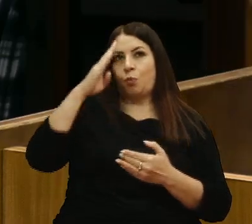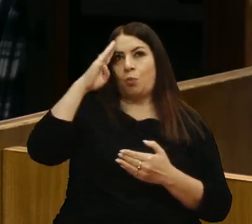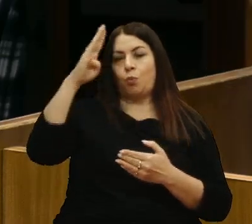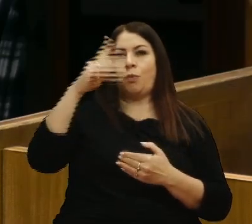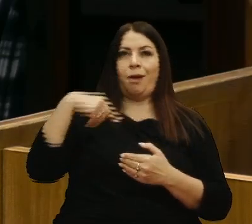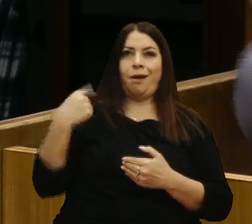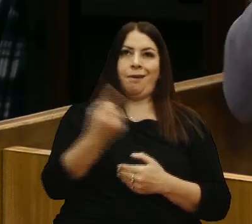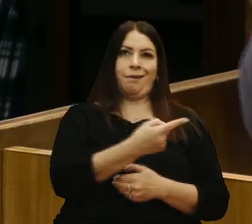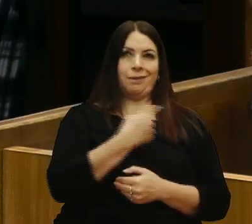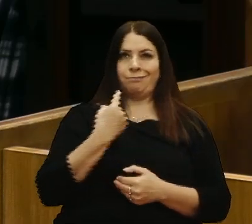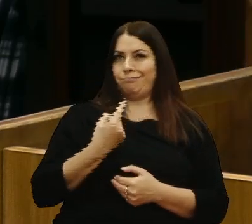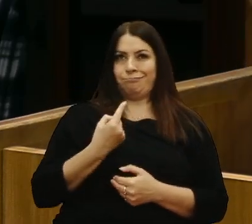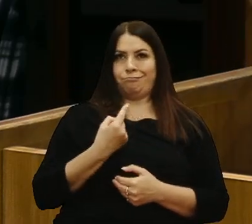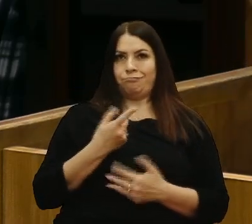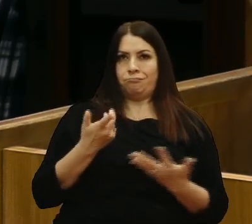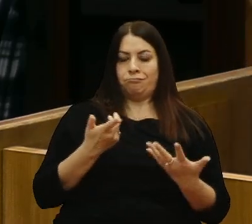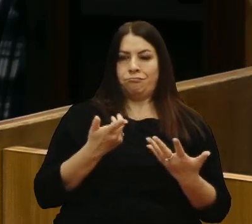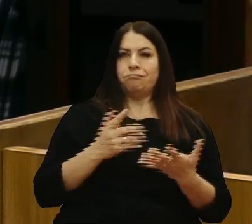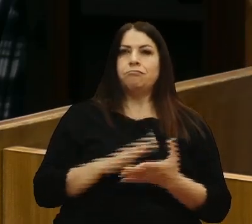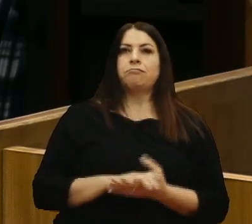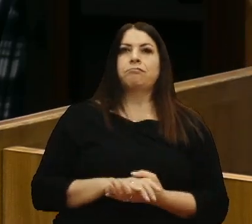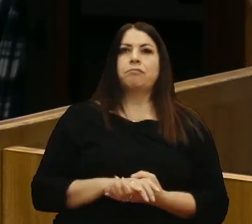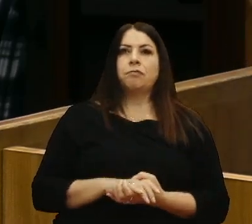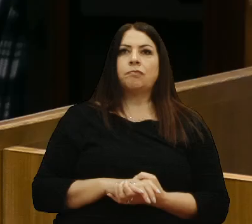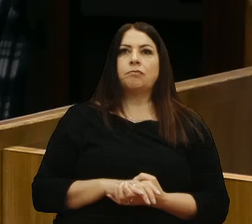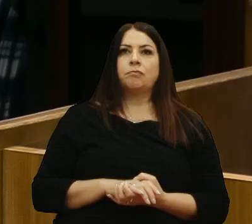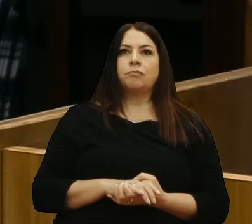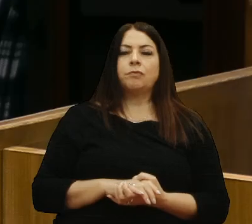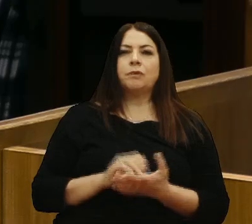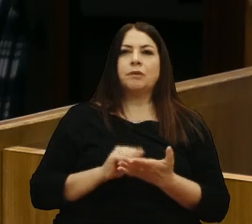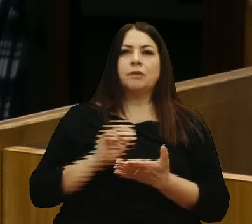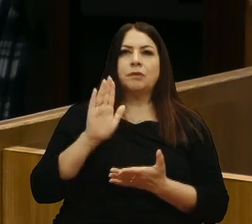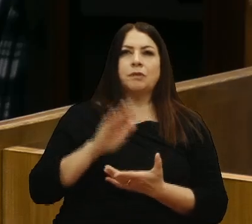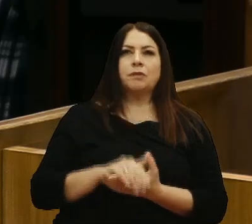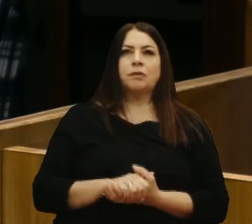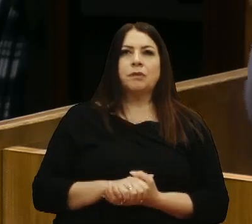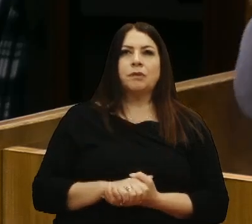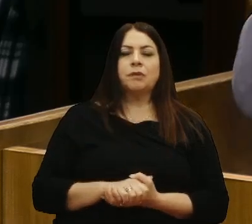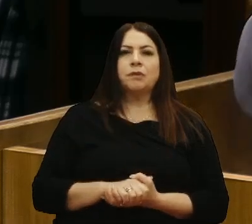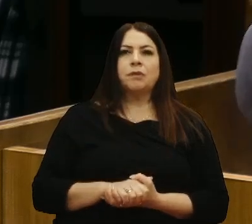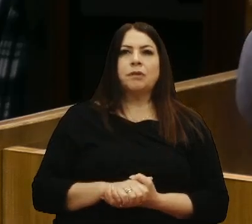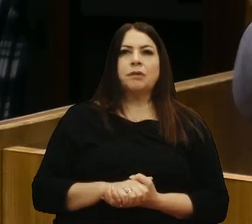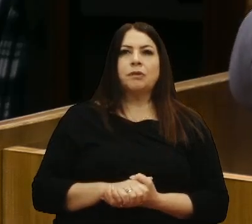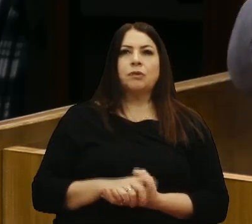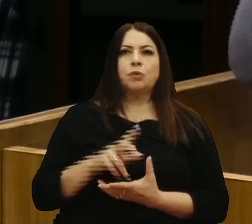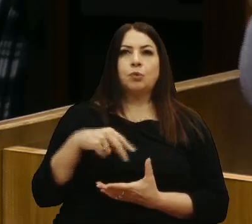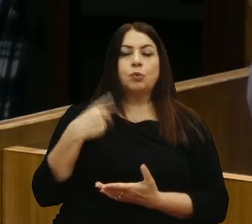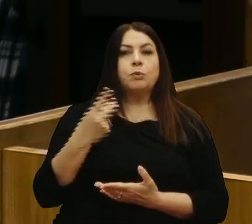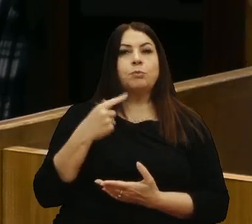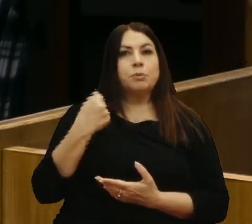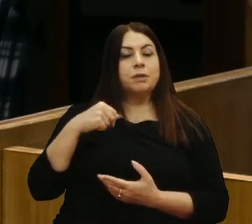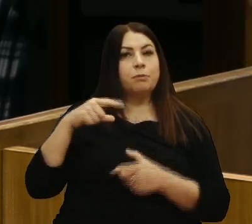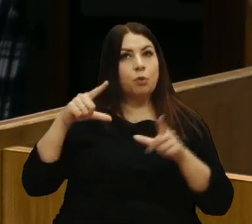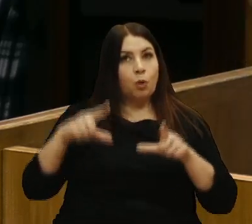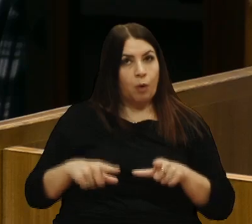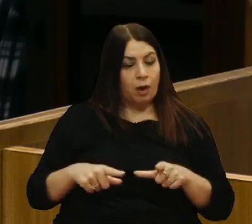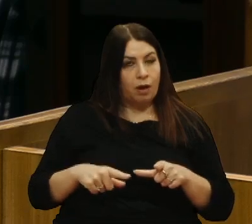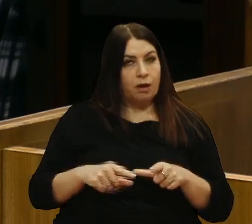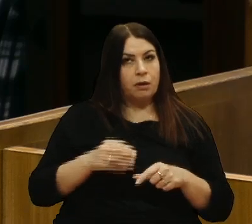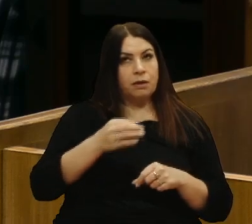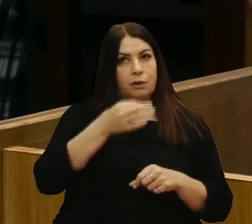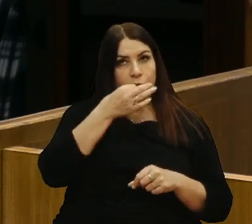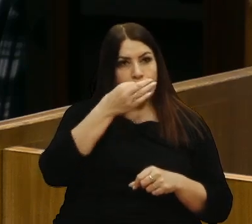Nós precisamos de um local. De uma parte. Não, acho que não vai dar tempo, vereador, mas... nós precisamos de um local. Um local que eu